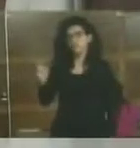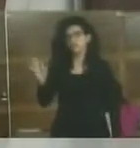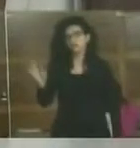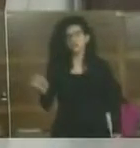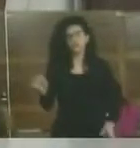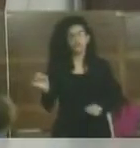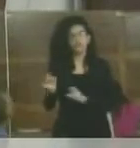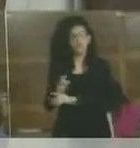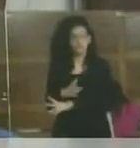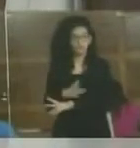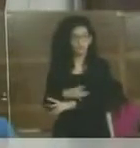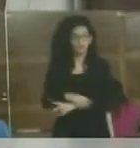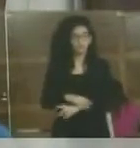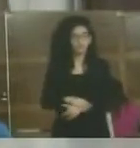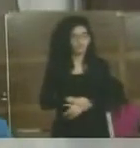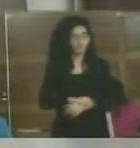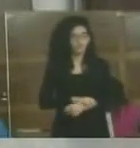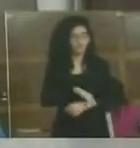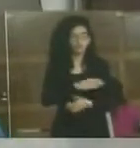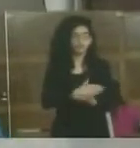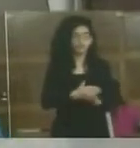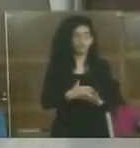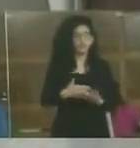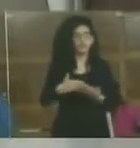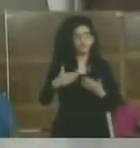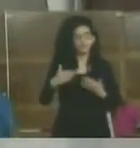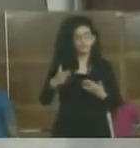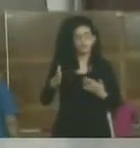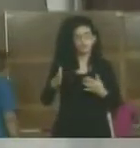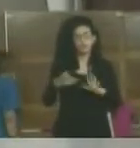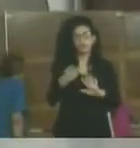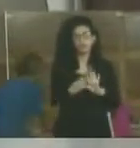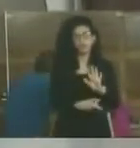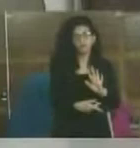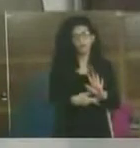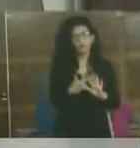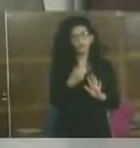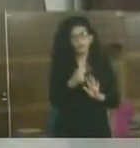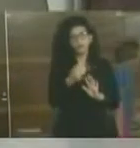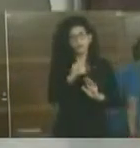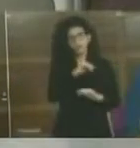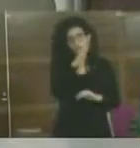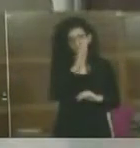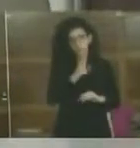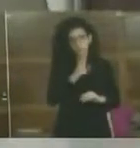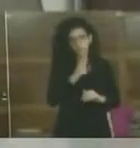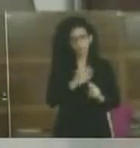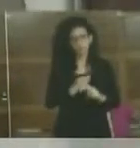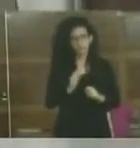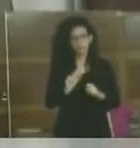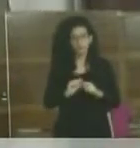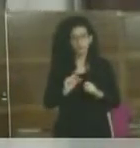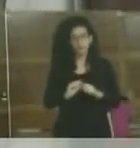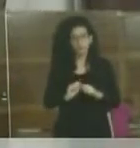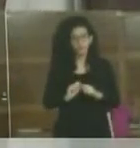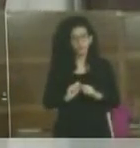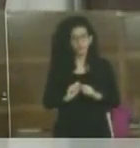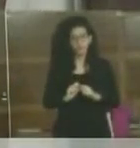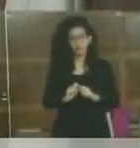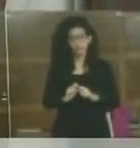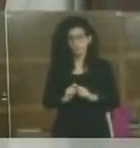75% pronta. Porque quando foi feito esse projeto da Sete Brasil, quando fizeram